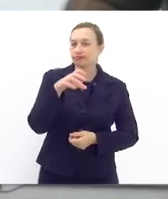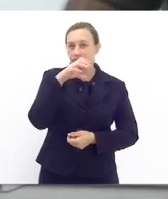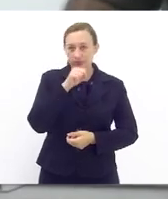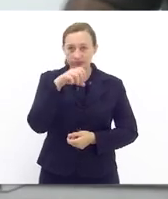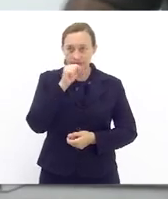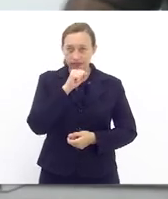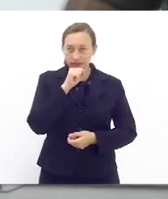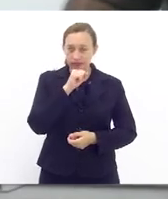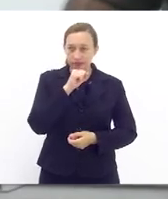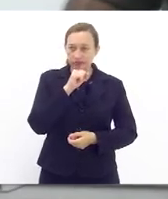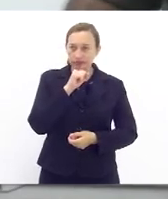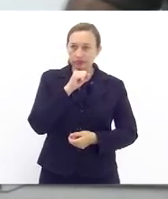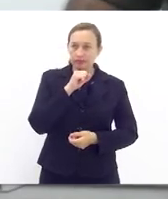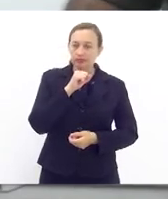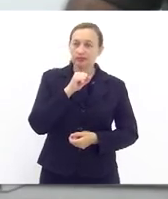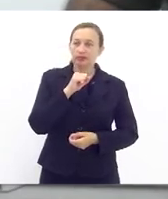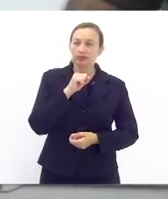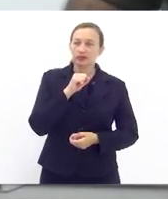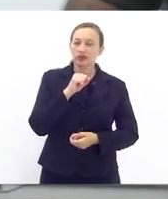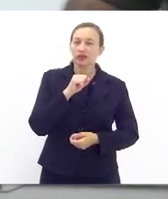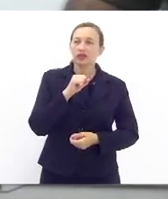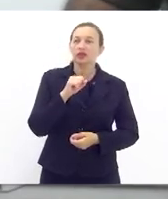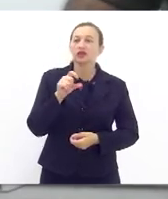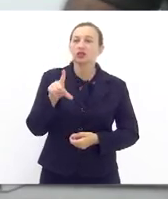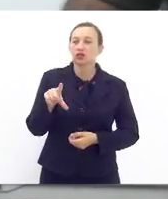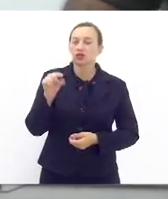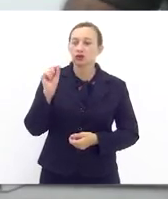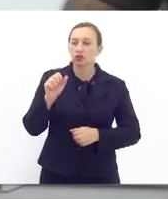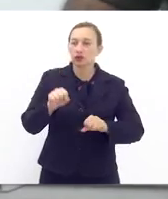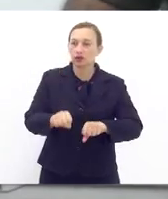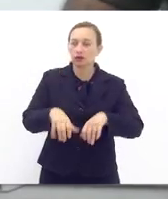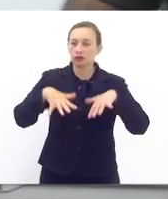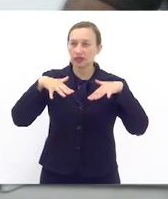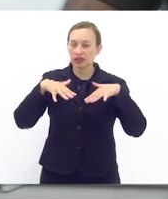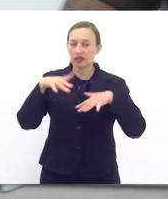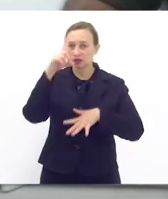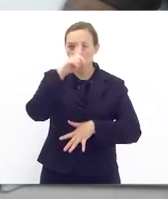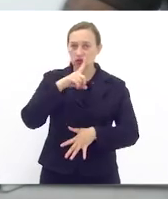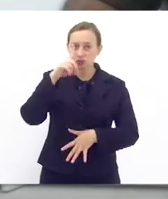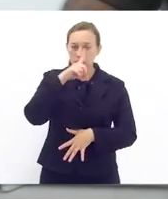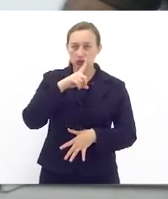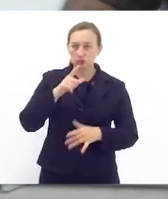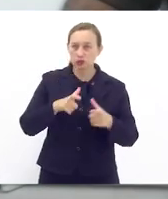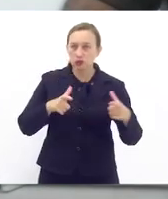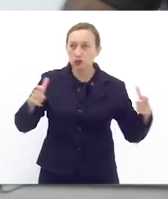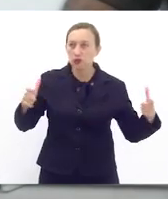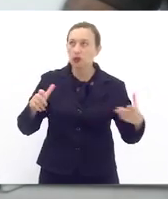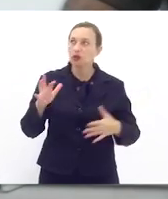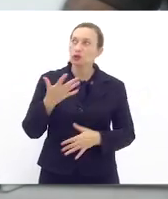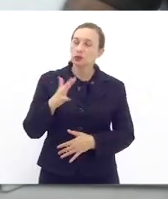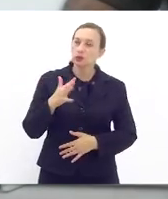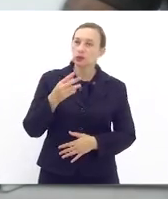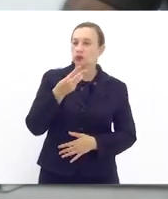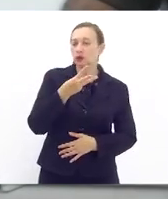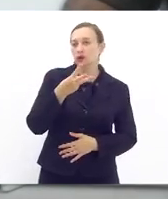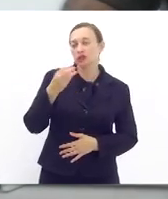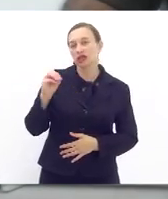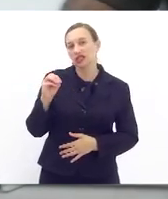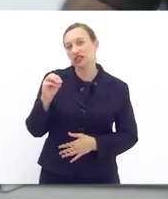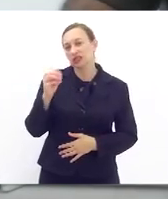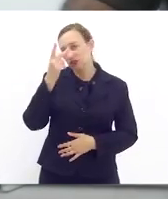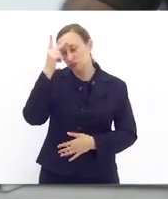sábado passou-se a decidir em plenária maior no domingo numa média de 300